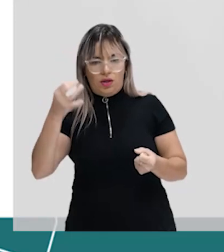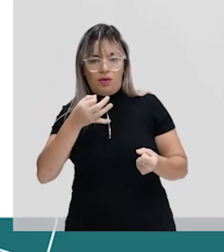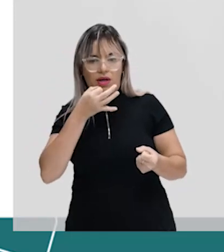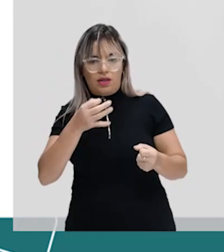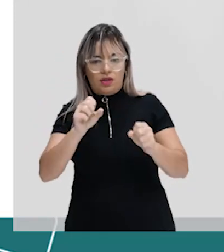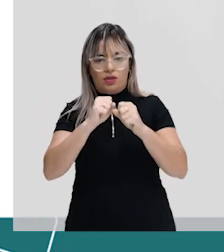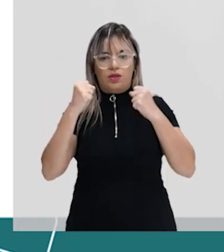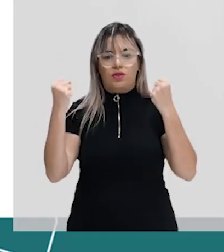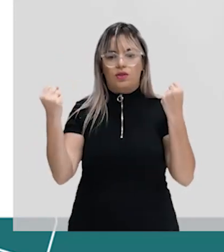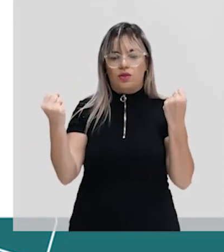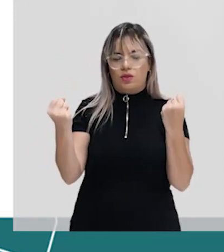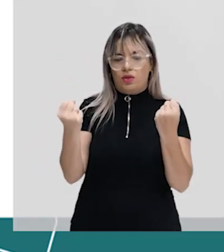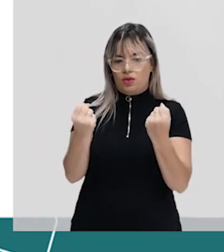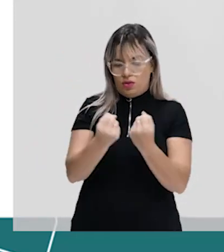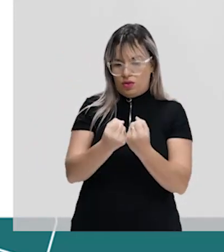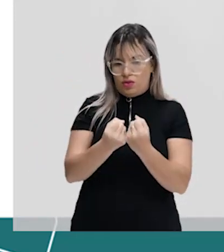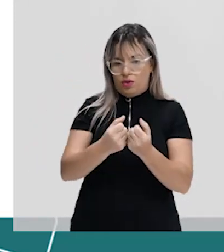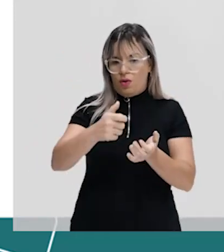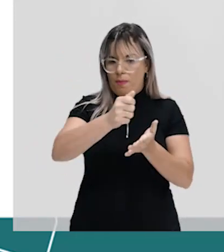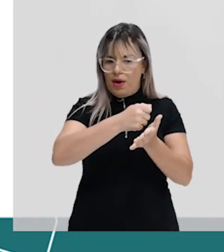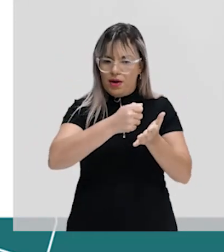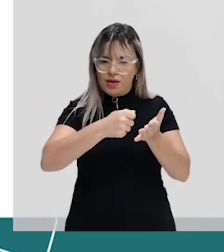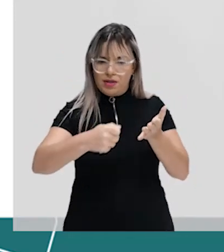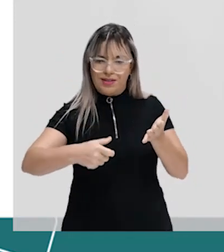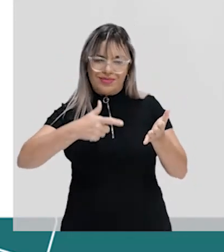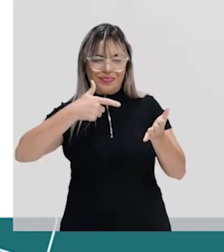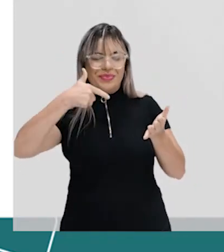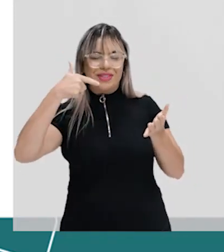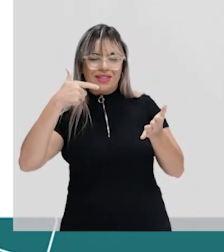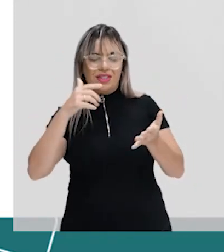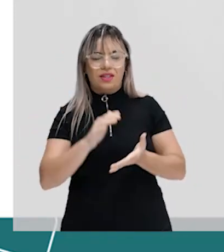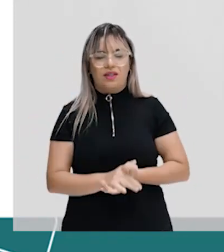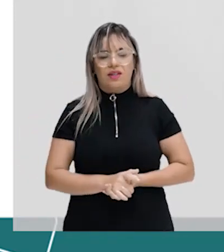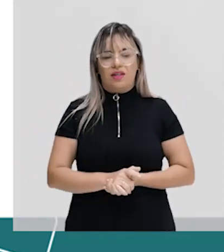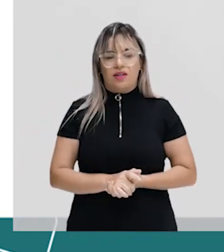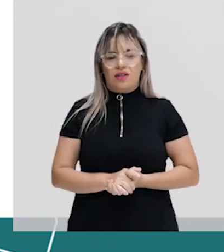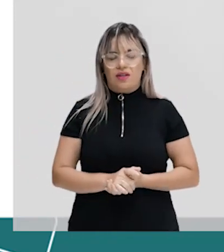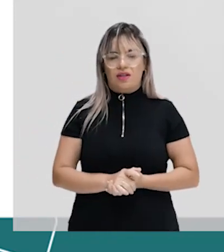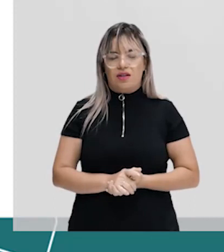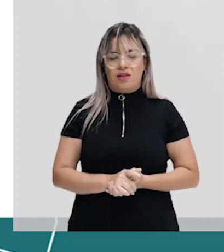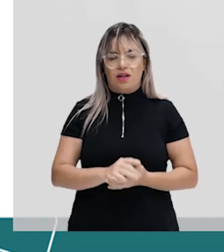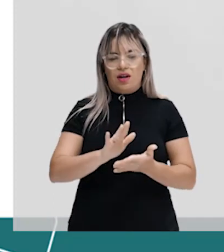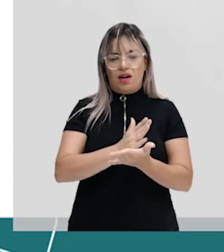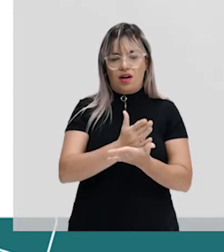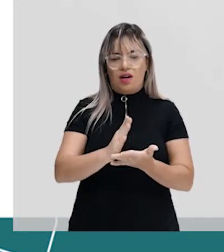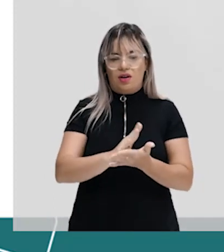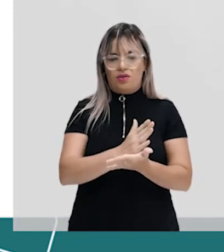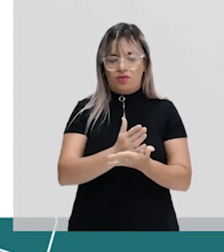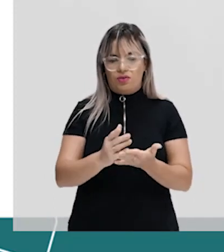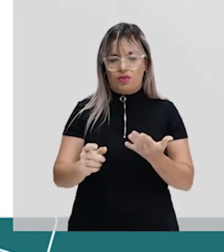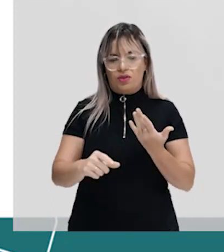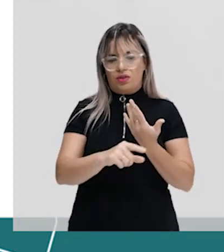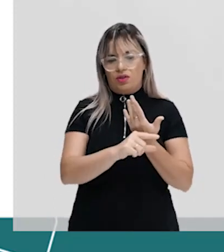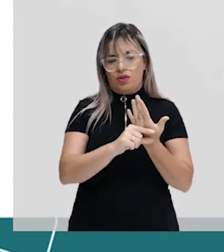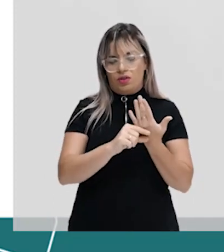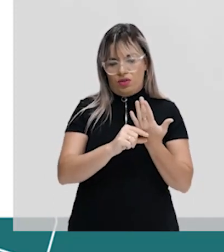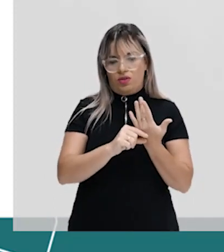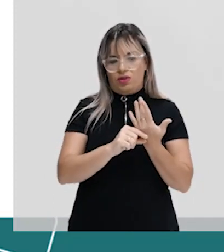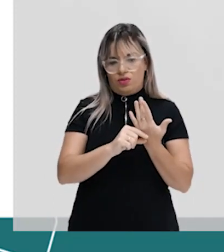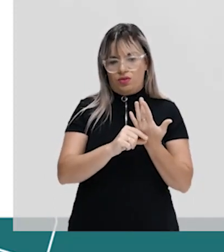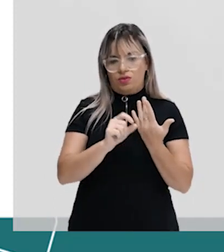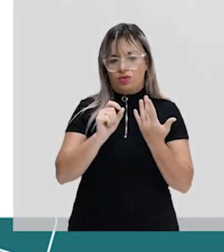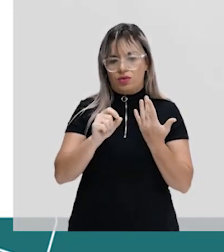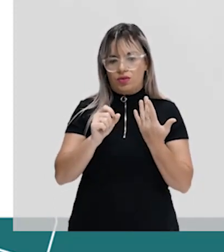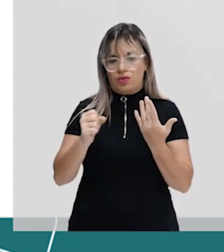comentário engraçado. Alguns cronistas importantes dessa época, gravem esses nomes: Rubem Braga,